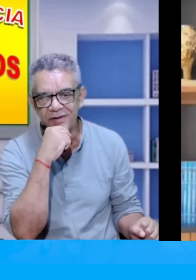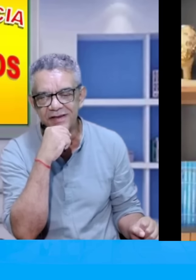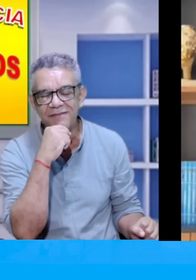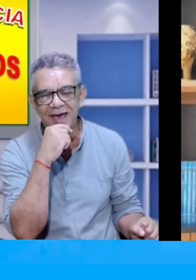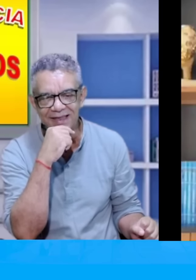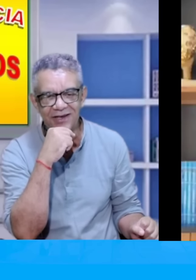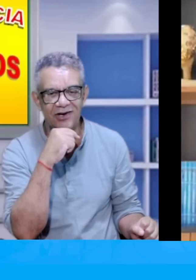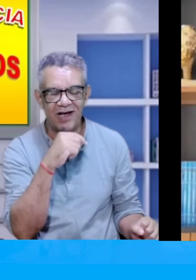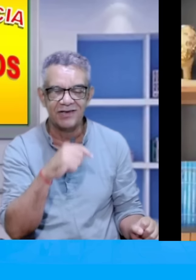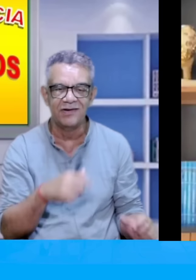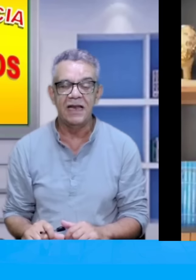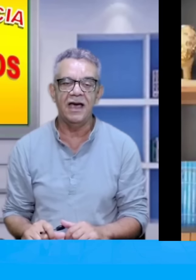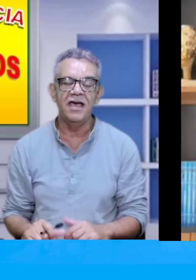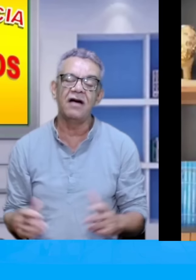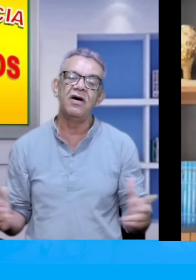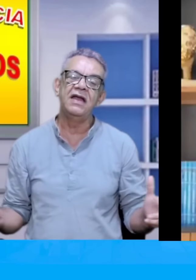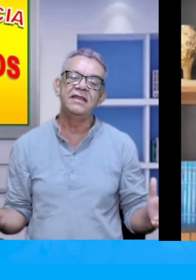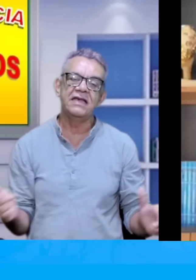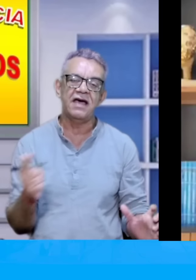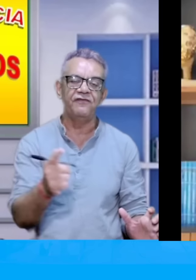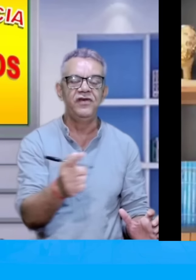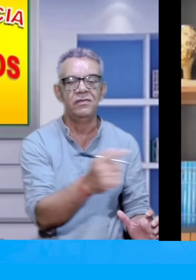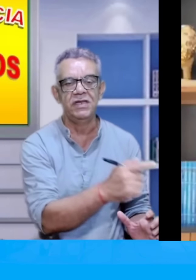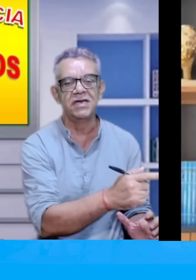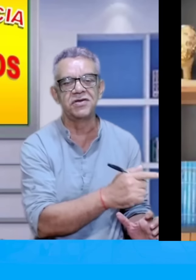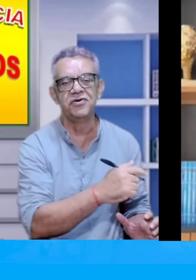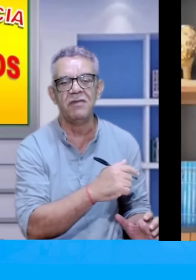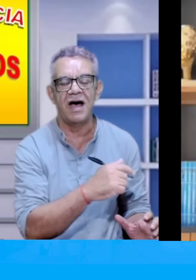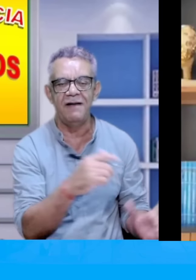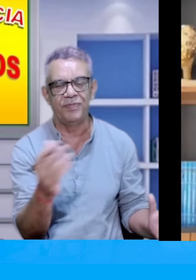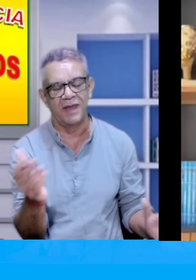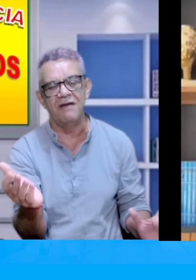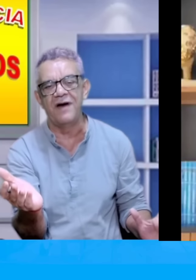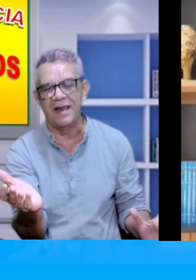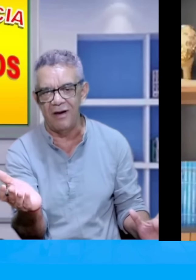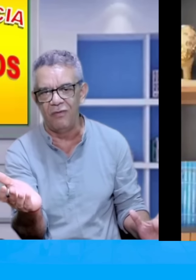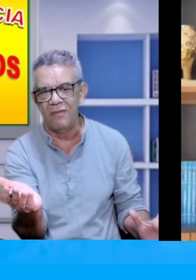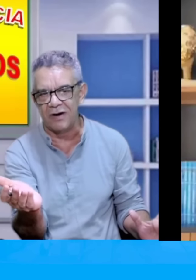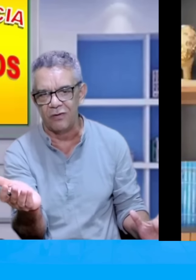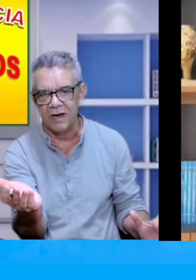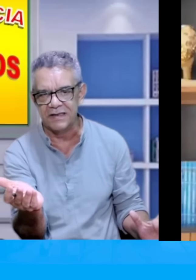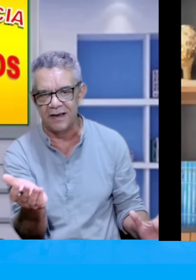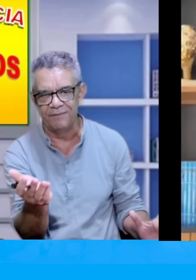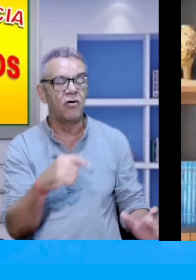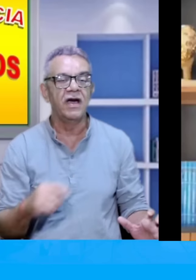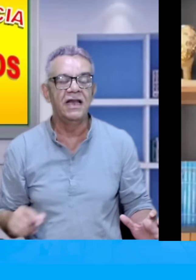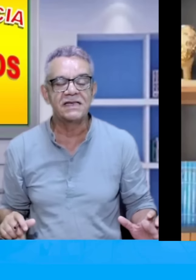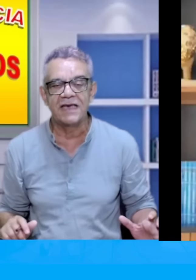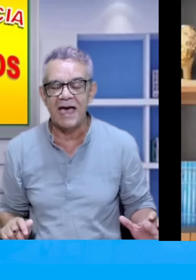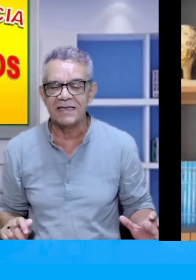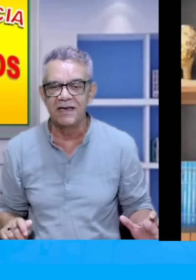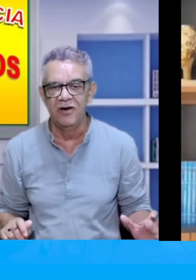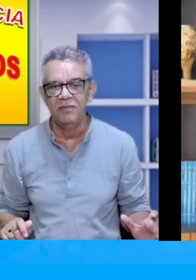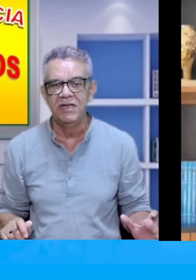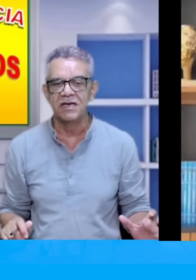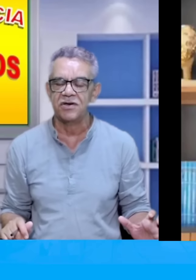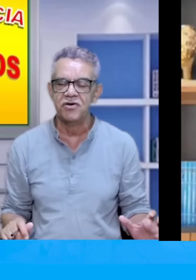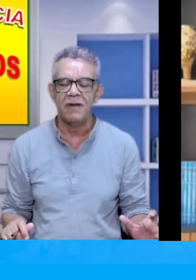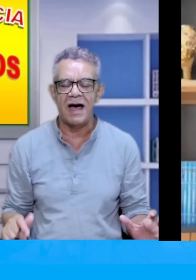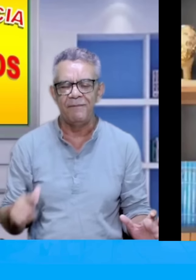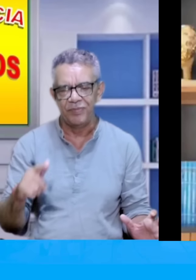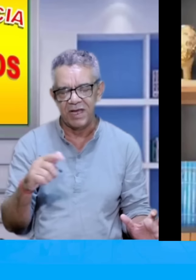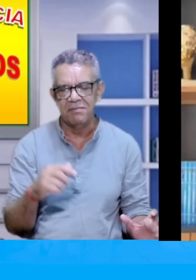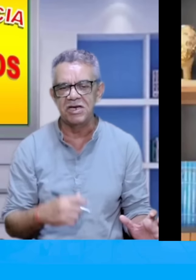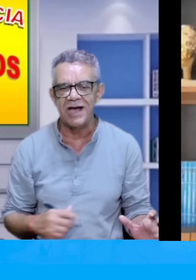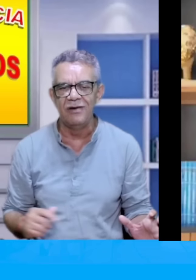mentiroso, E agora ele desafia o ministro Gilmar a falar alguma coisa. Ele esquece que o ministro